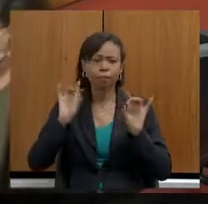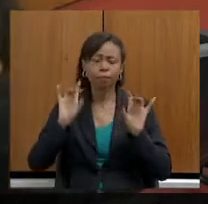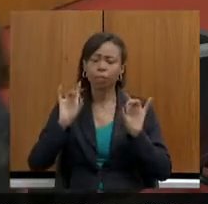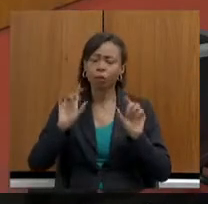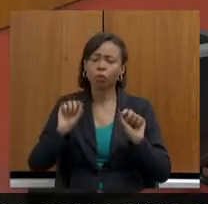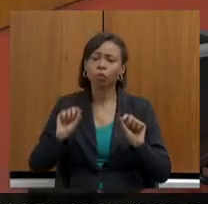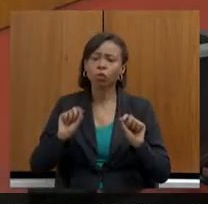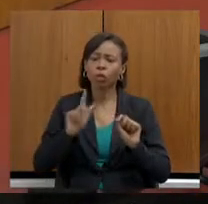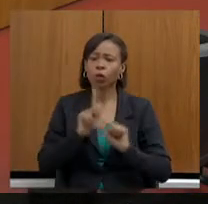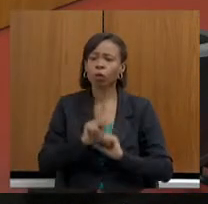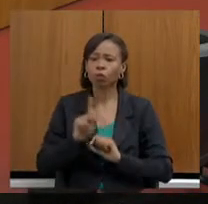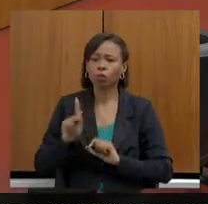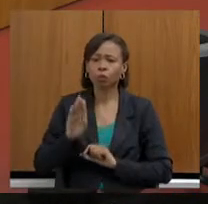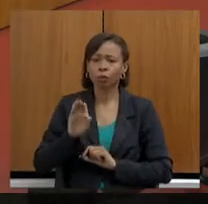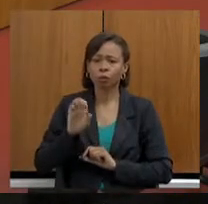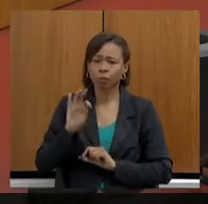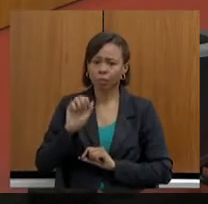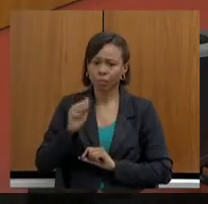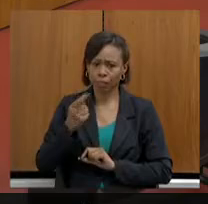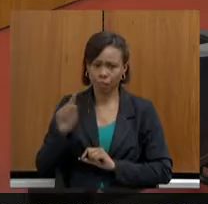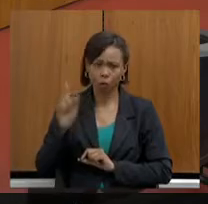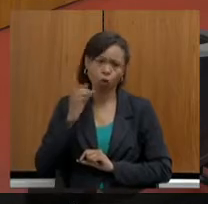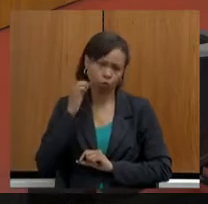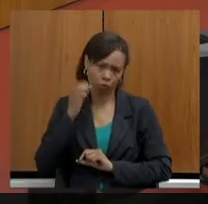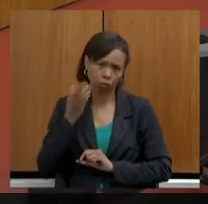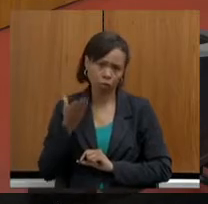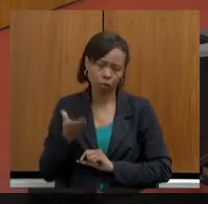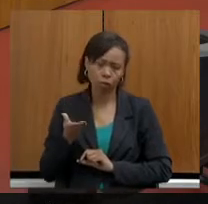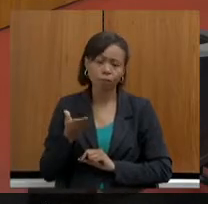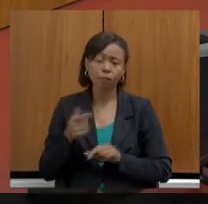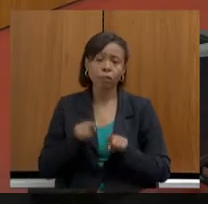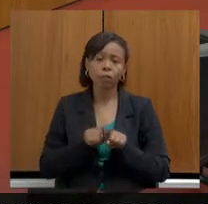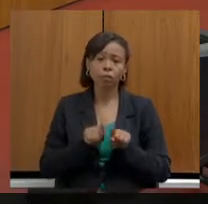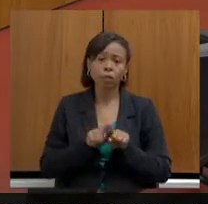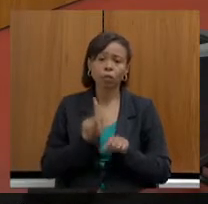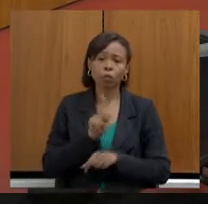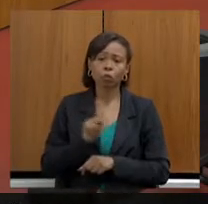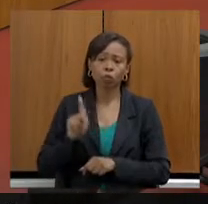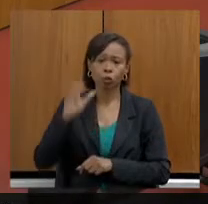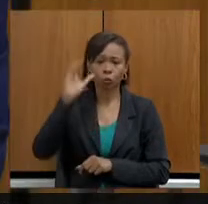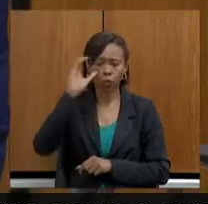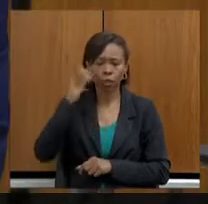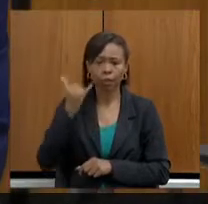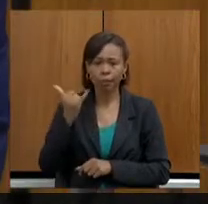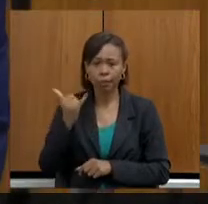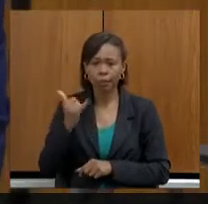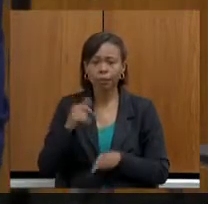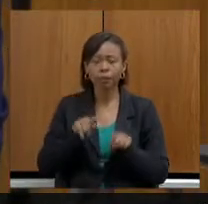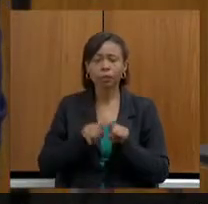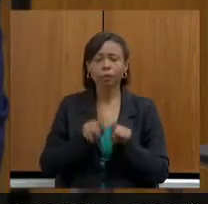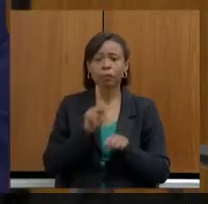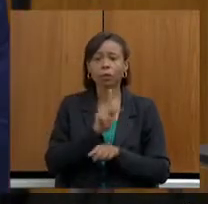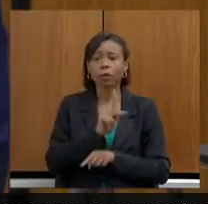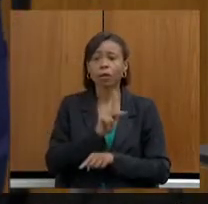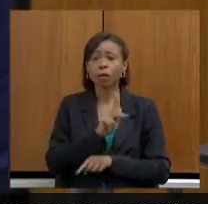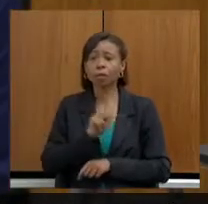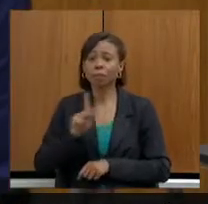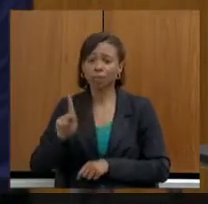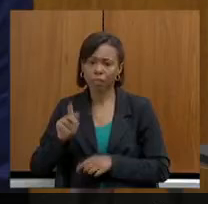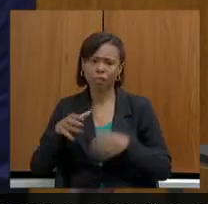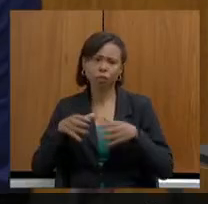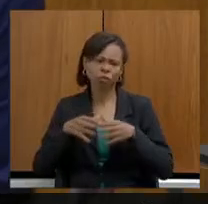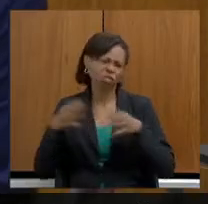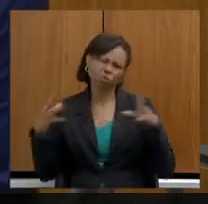é o professor Betão a deputado Betão ao professor Cleiton também a presidente da Comissão